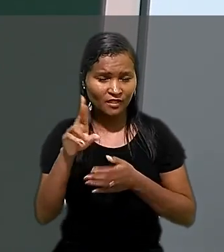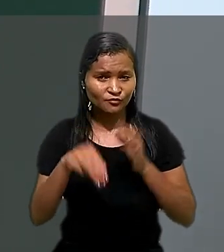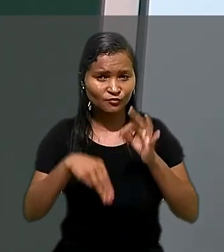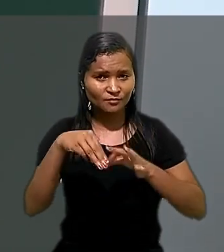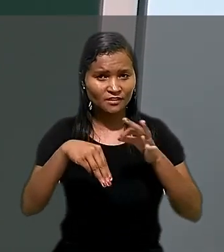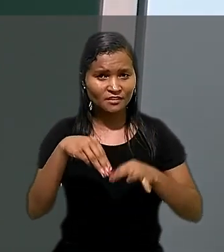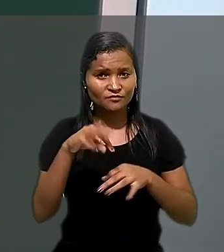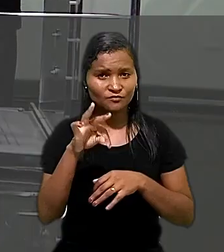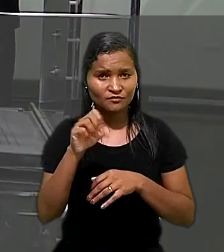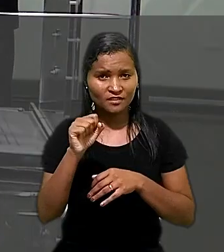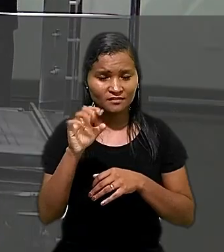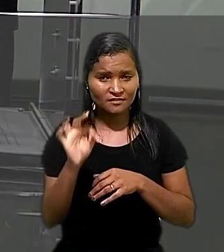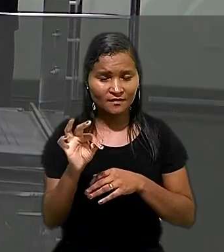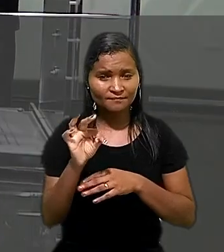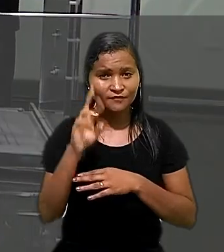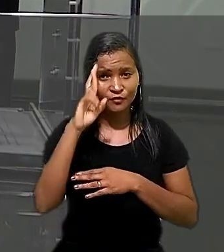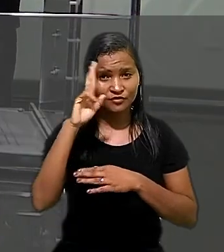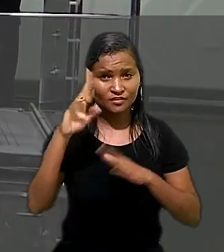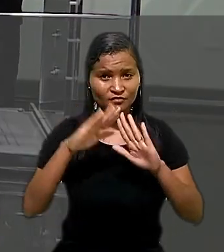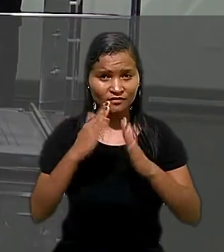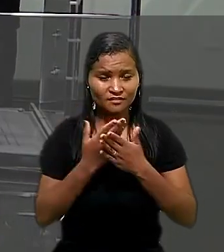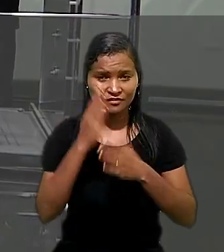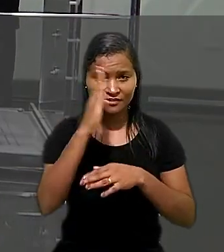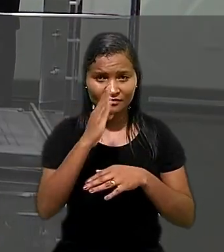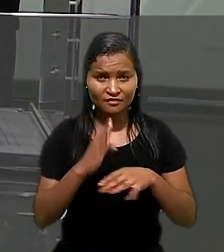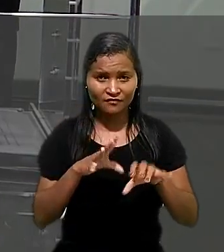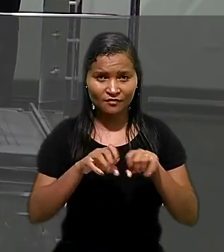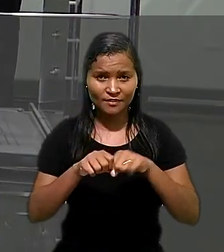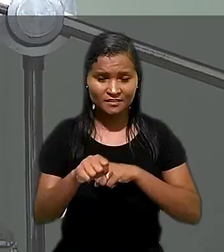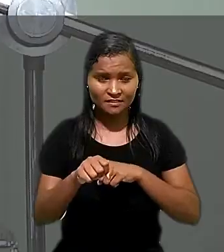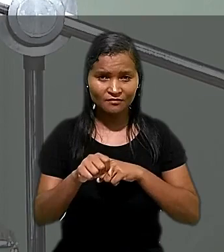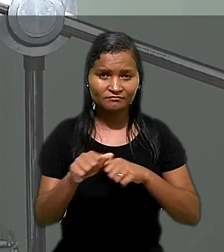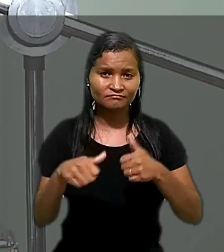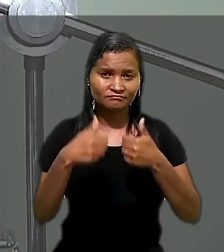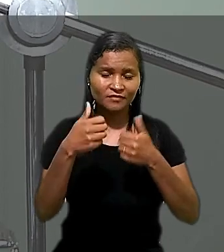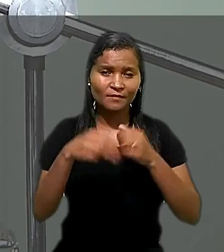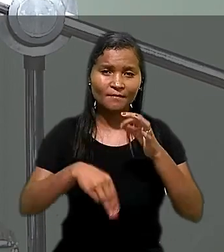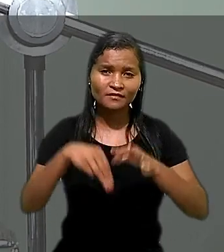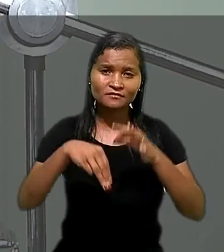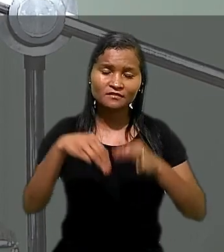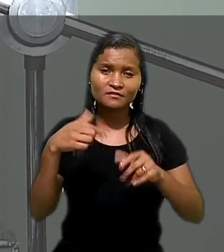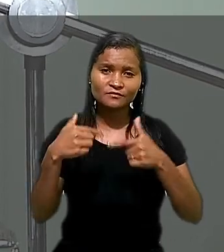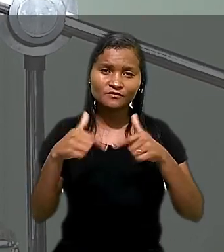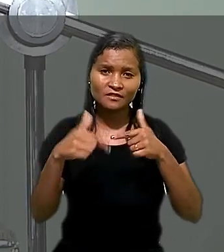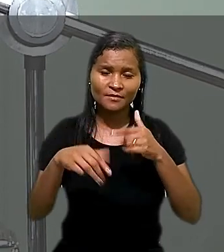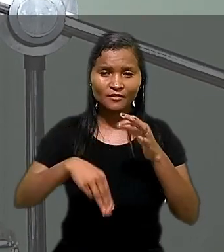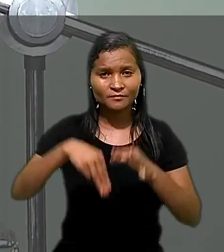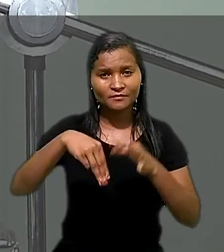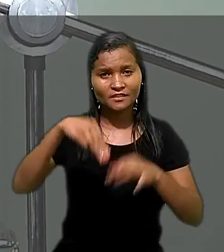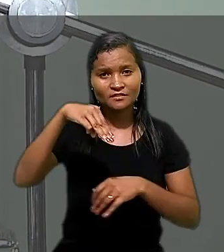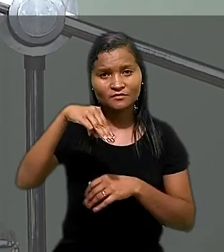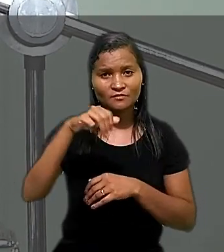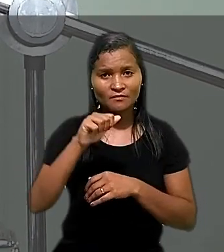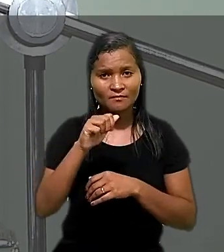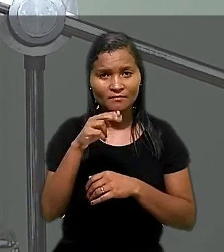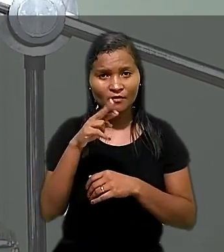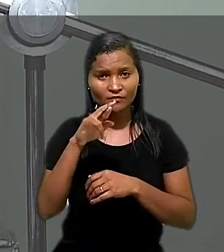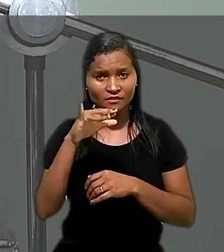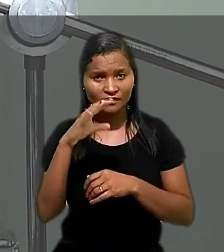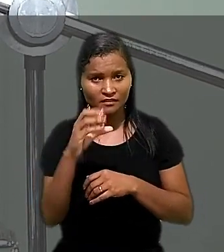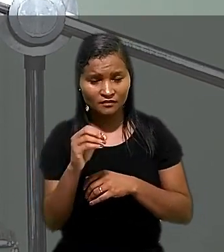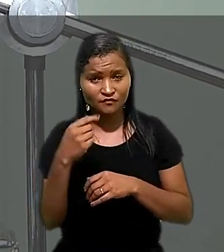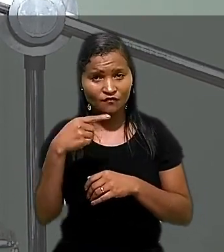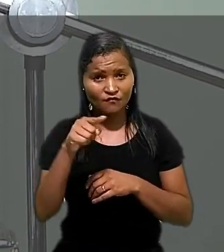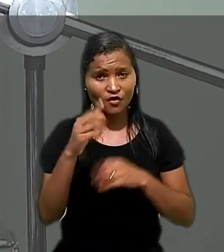ministro do TST. O diretor da Escola Nacional de Formação e Aperfeiçoamento de Magistrados do Trabalho, ministro Maurício